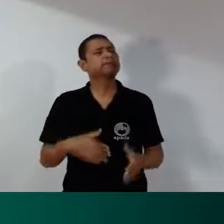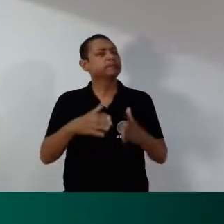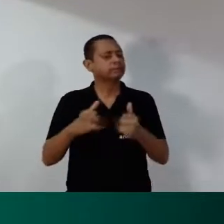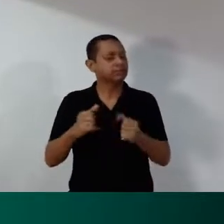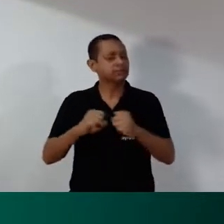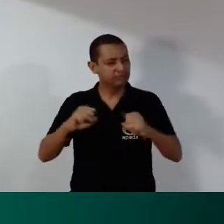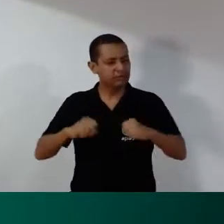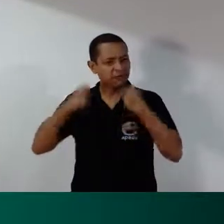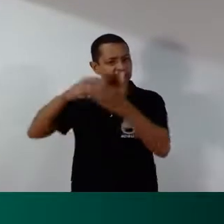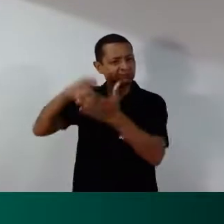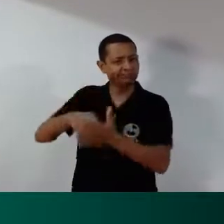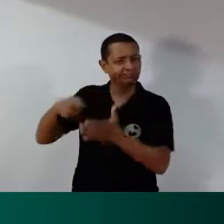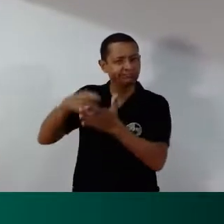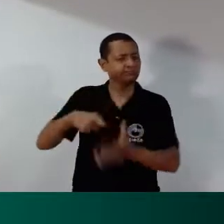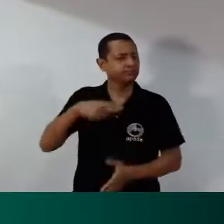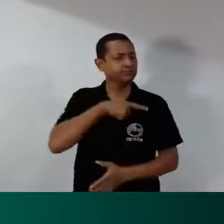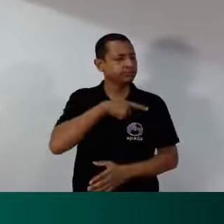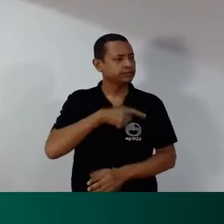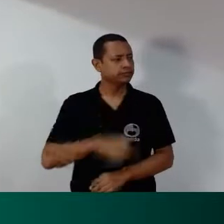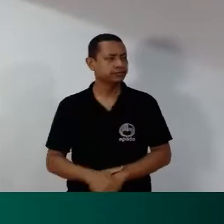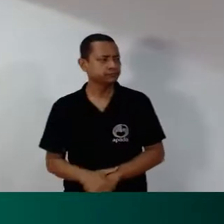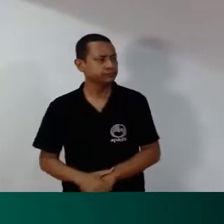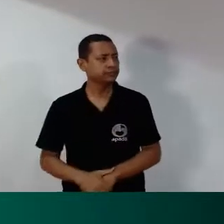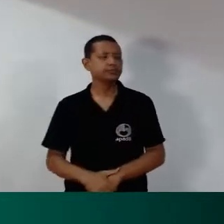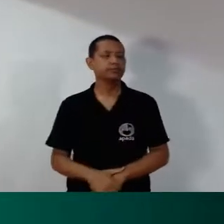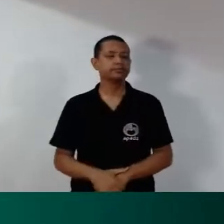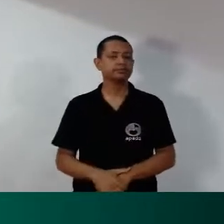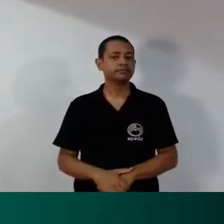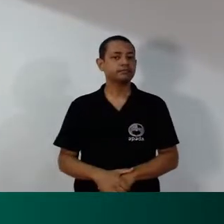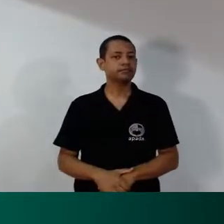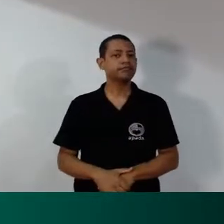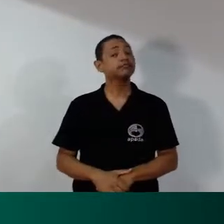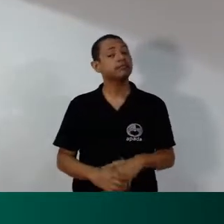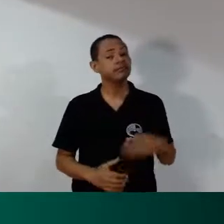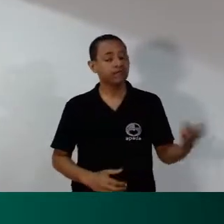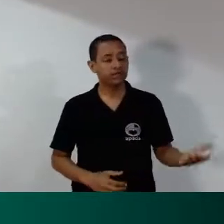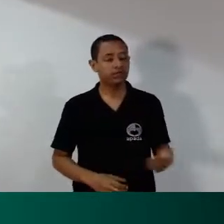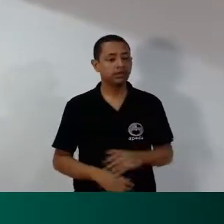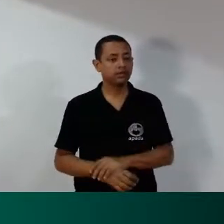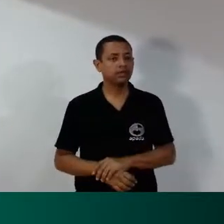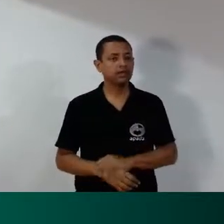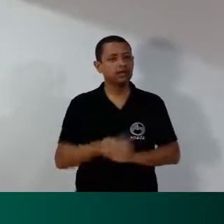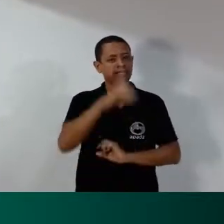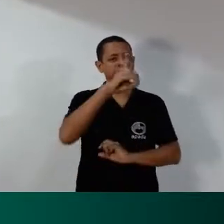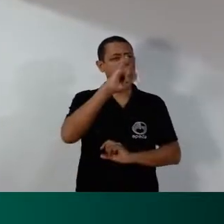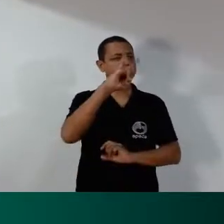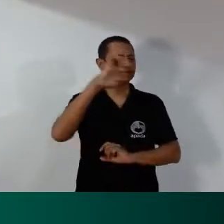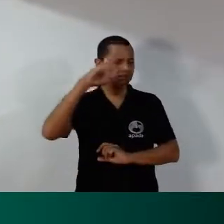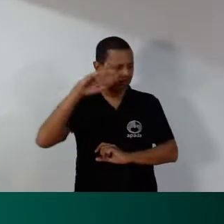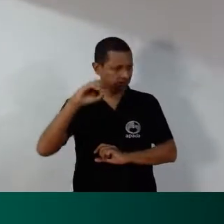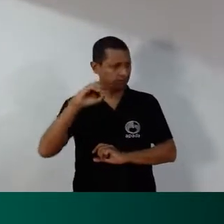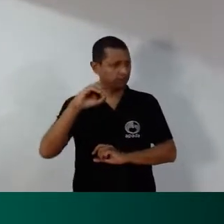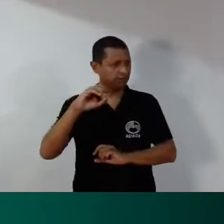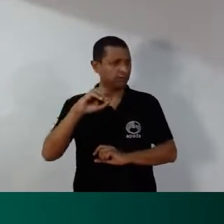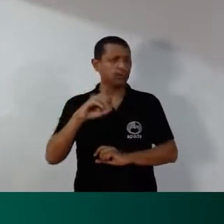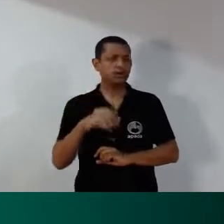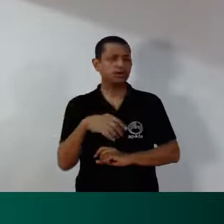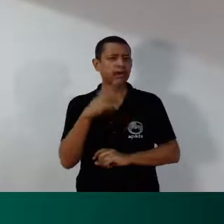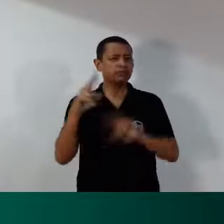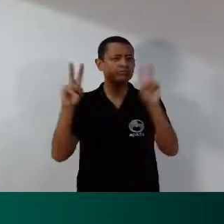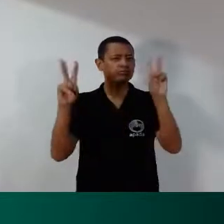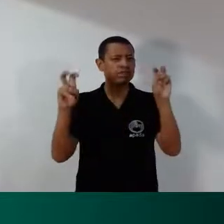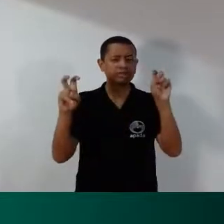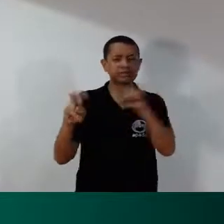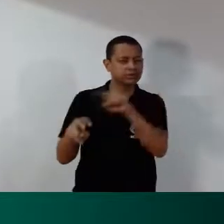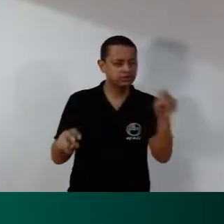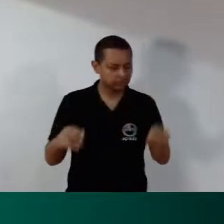Léo e Diego e outros são produtos ali abaixo da cultura Porque se o dia que falou que anda pode você não sabe nem o que é né mas eles são um debate